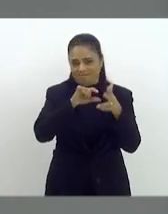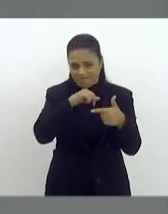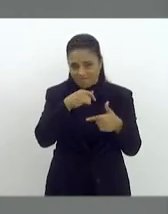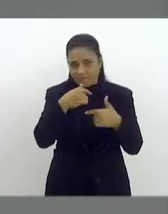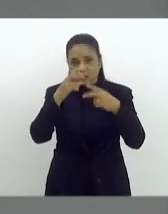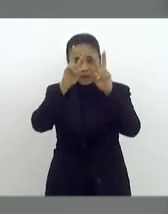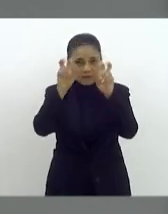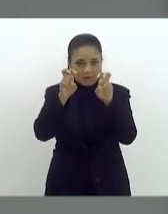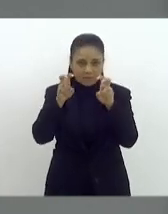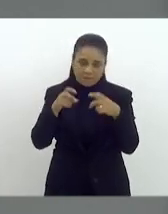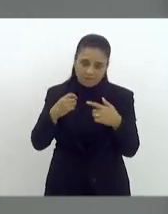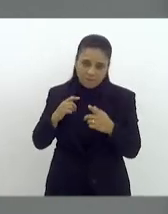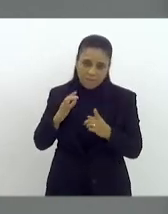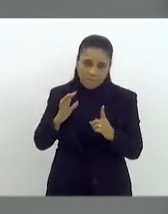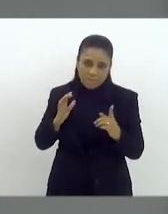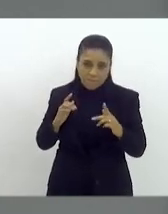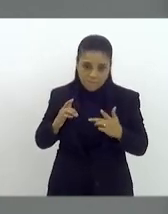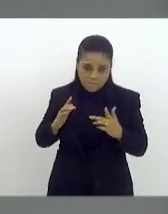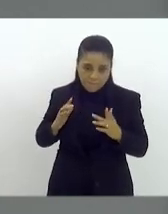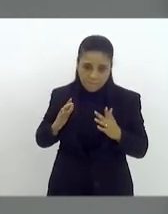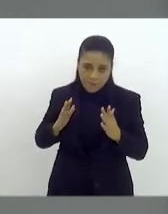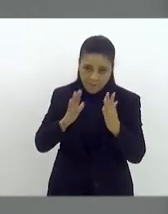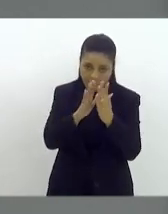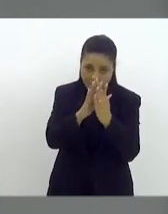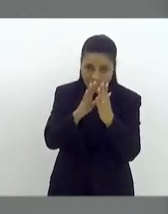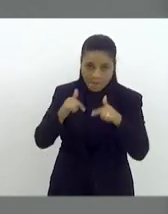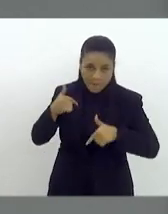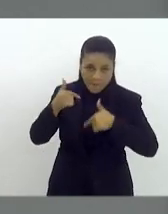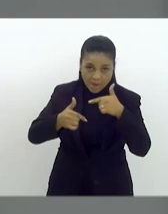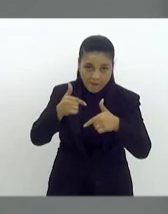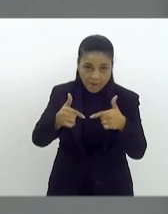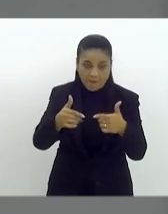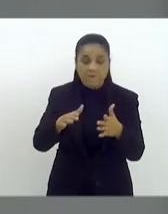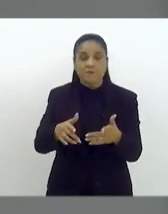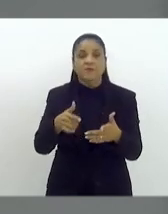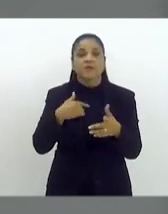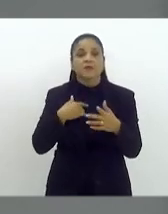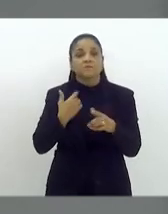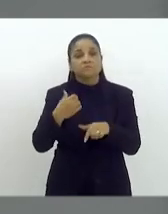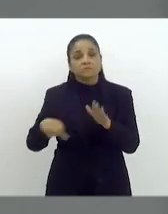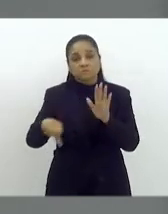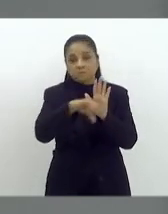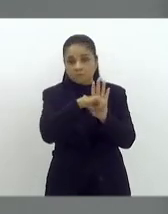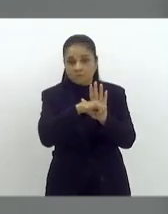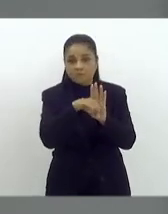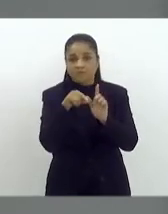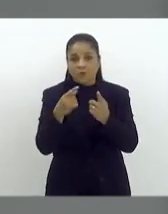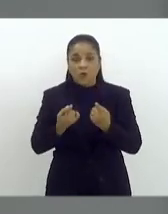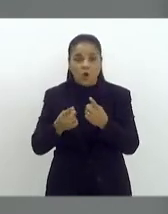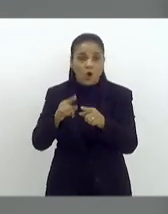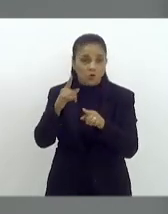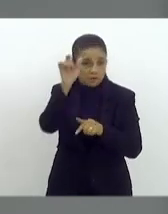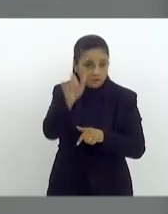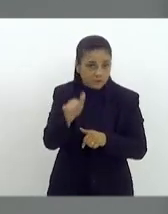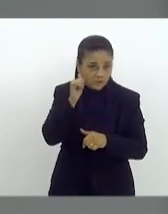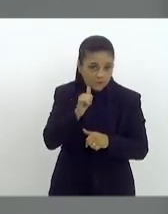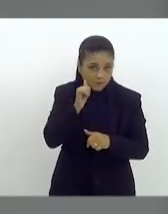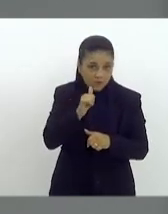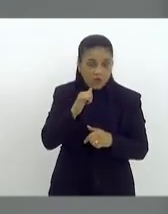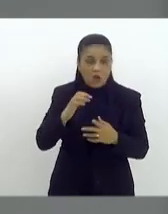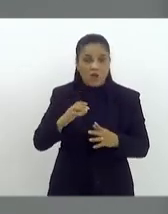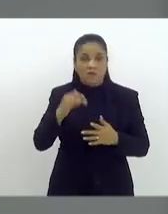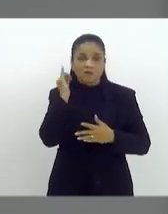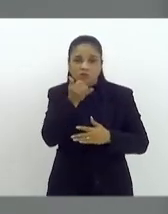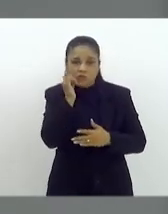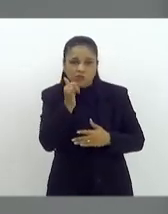dessa temática então assim os principais delitos e práticas em relação a Tais mulheres a gente tem aí a questão dos cursos de